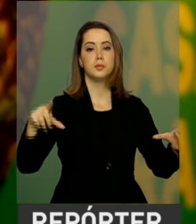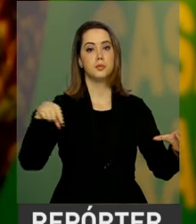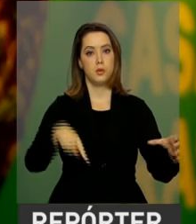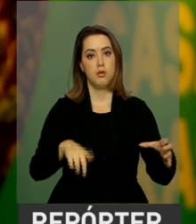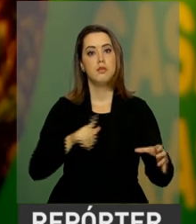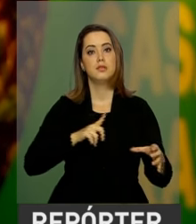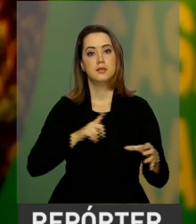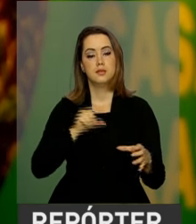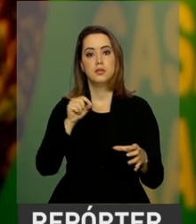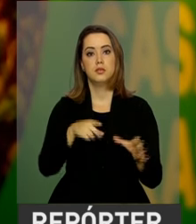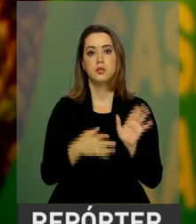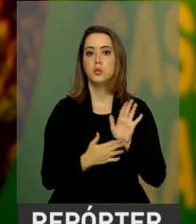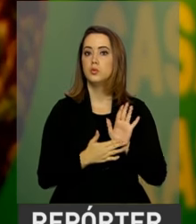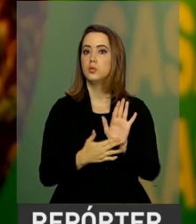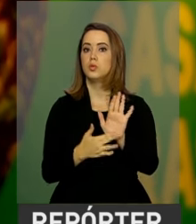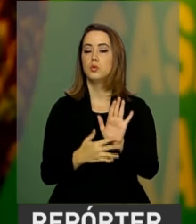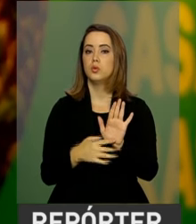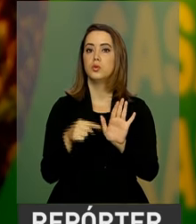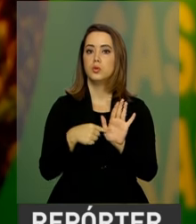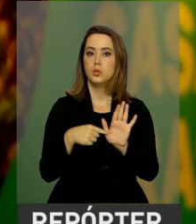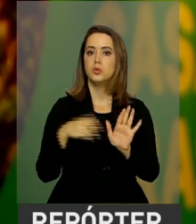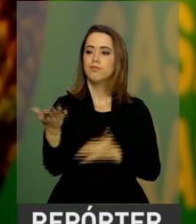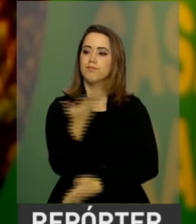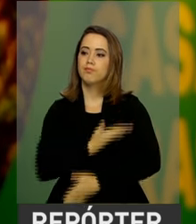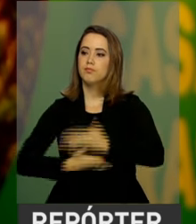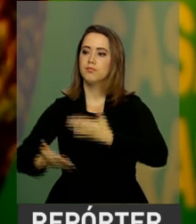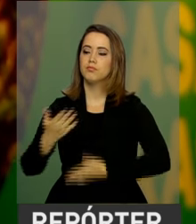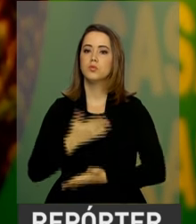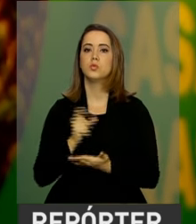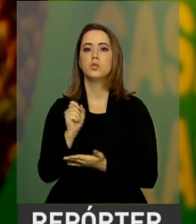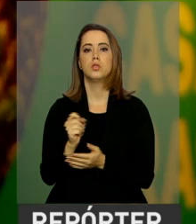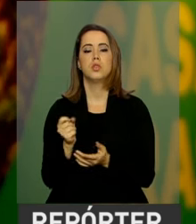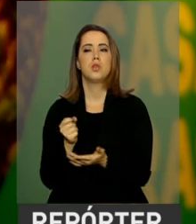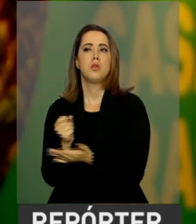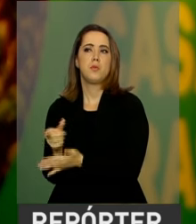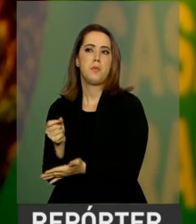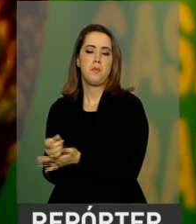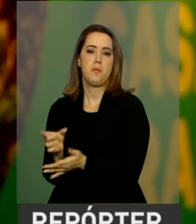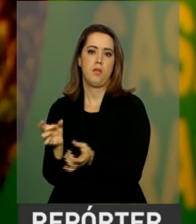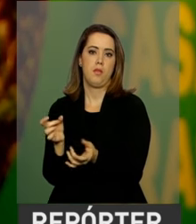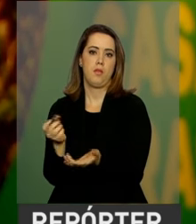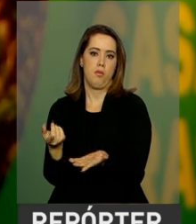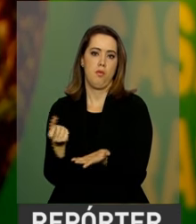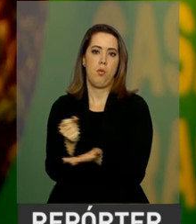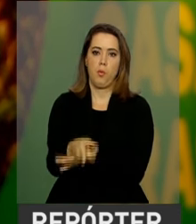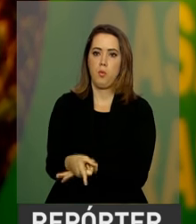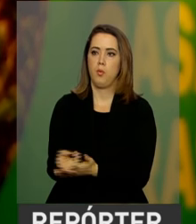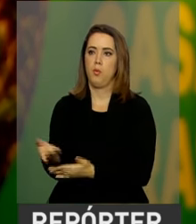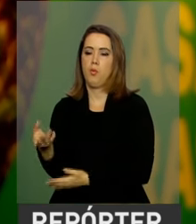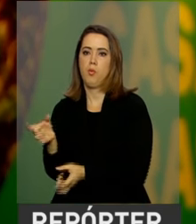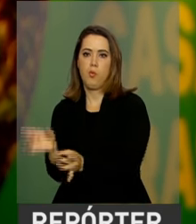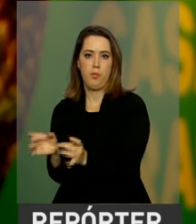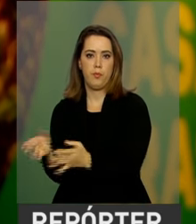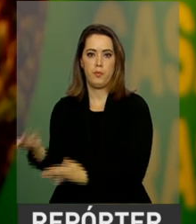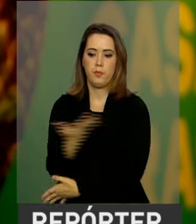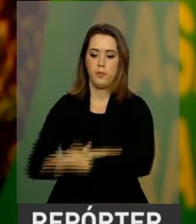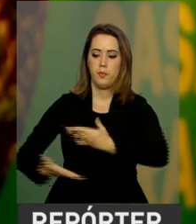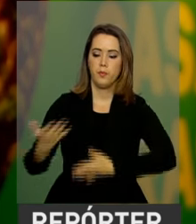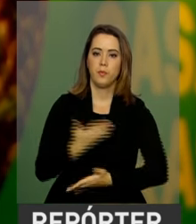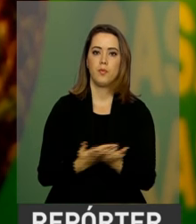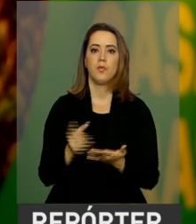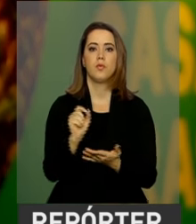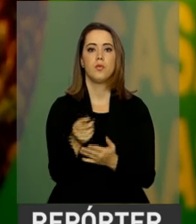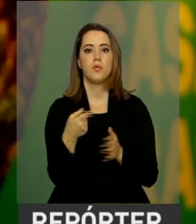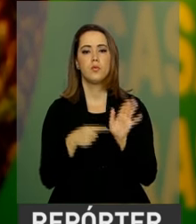Mauá, para ser um grande palco de realização de negócios. Receberemos investidores brasileiros, estrangeiros, formadores de opinião,